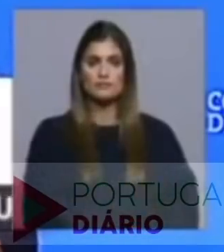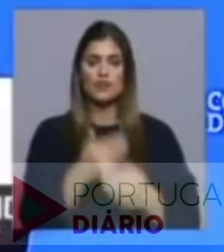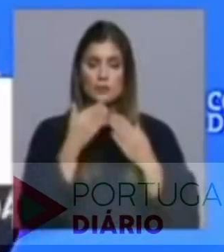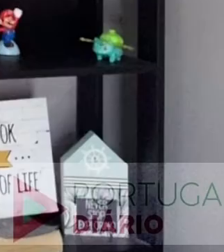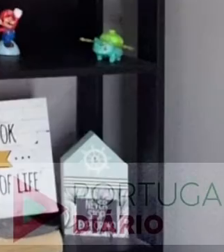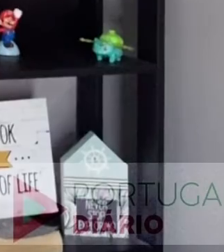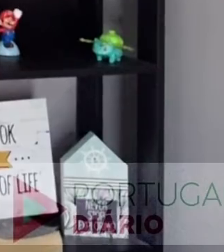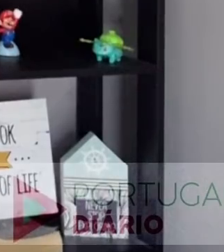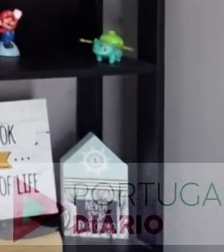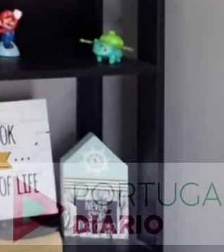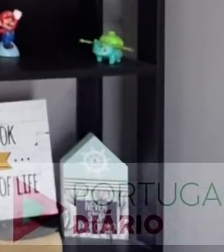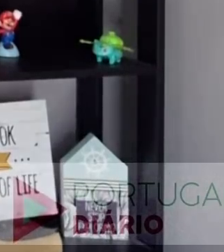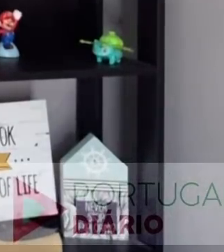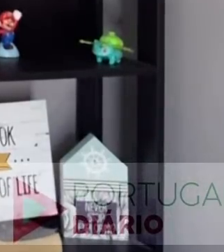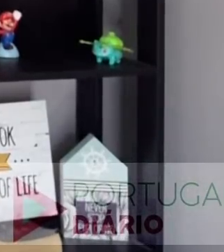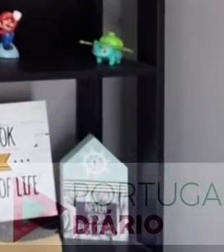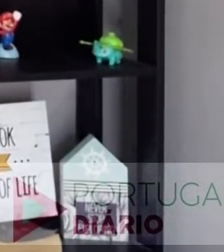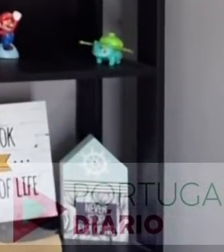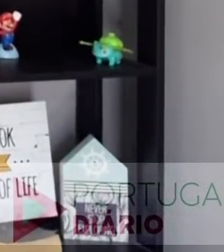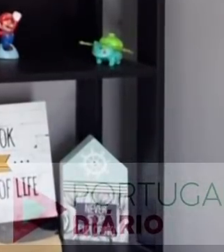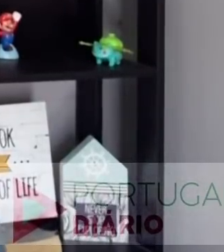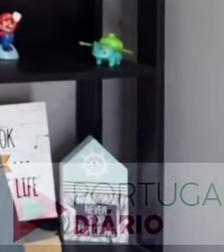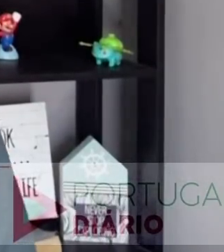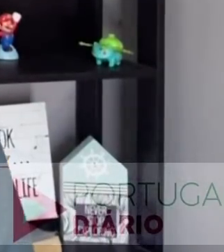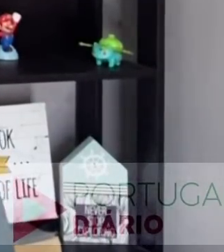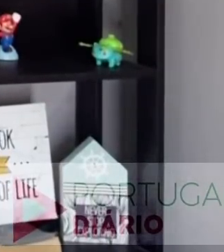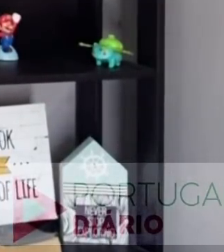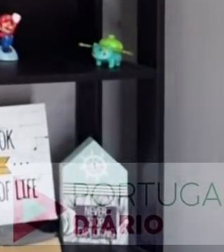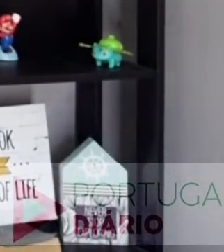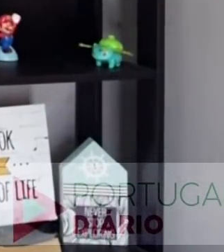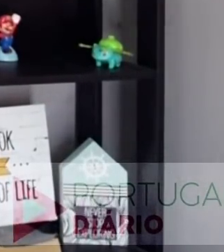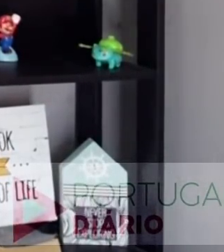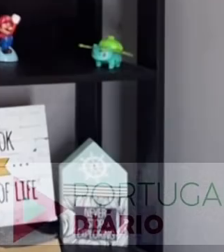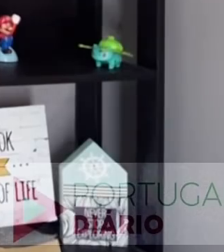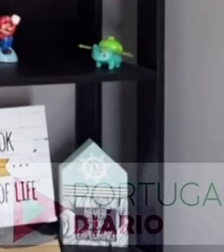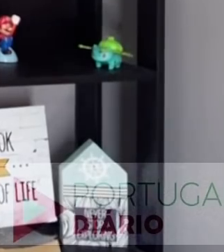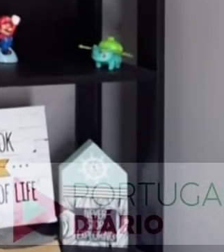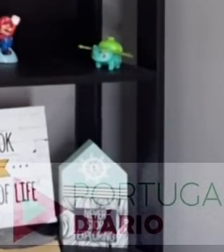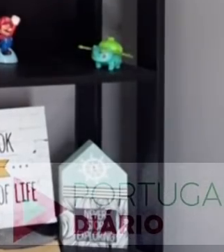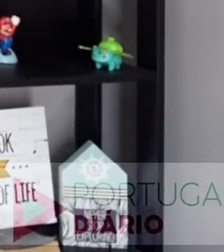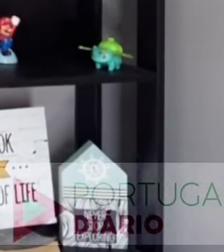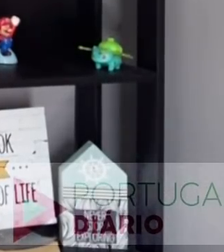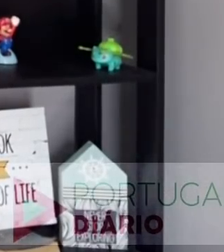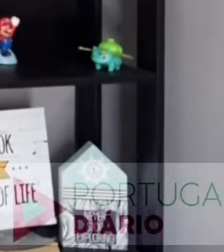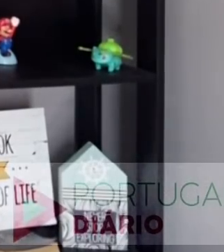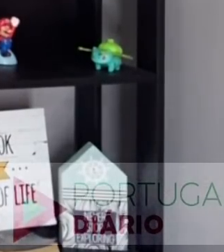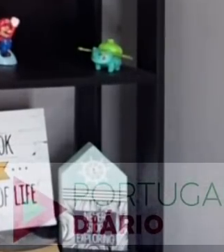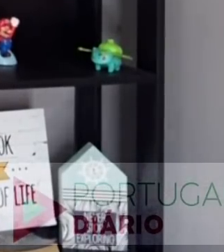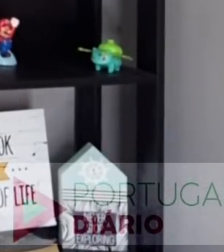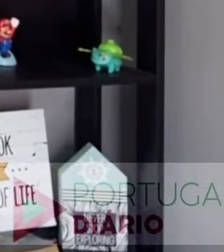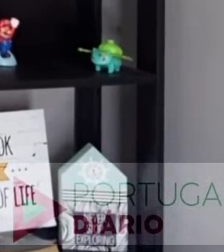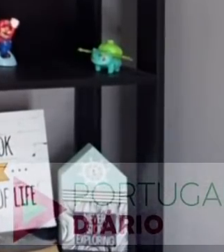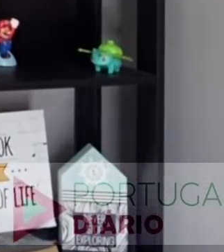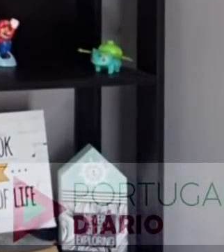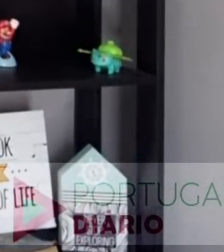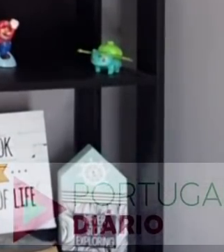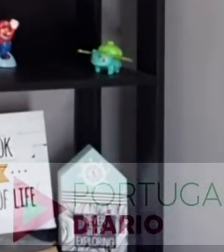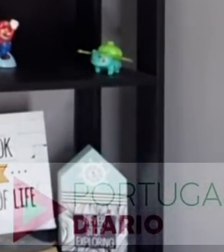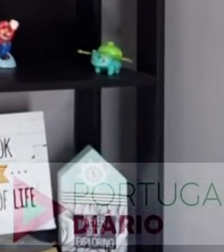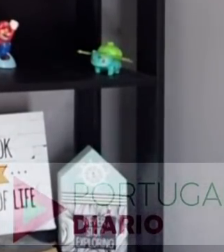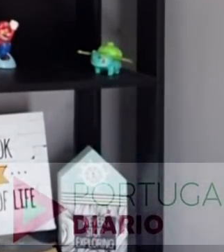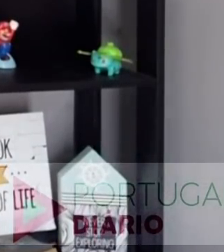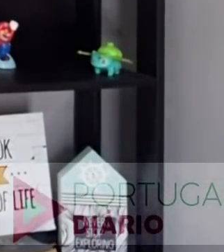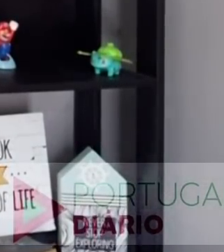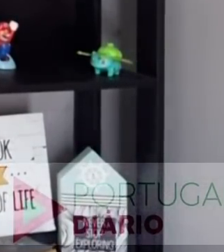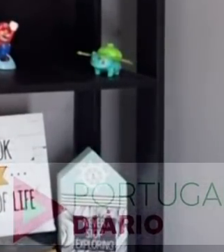obrigado. E que bom que é trazer essa notícia, né? Nós falamos quando Portugal foi, infelizmente, o país com mais casos por milhão no mundo.